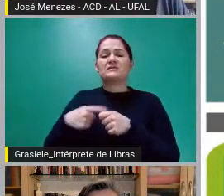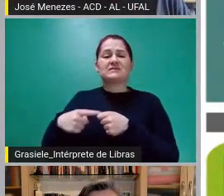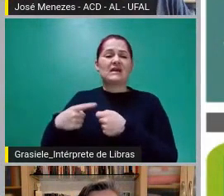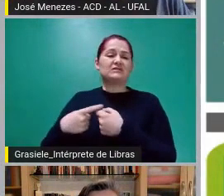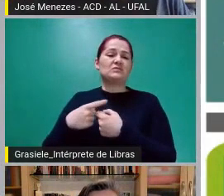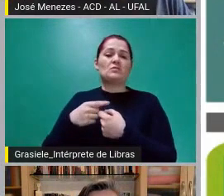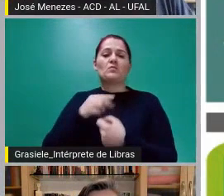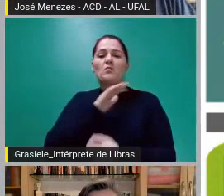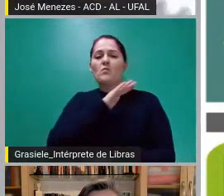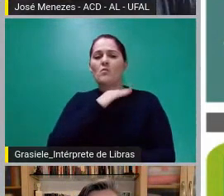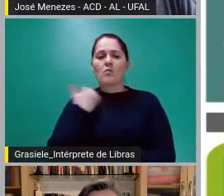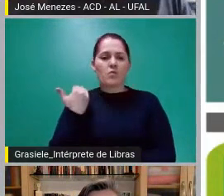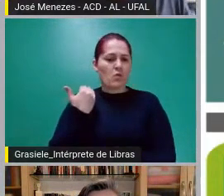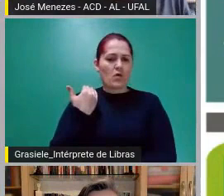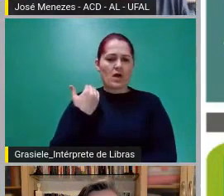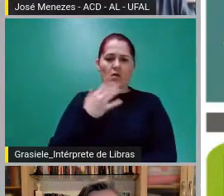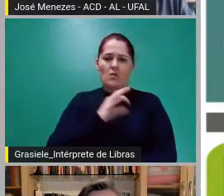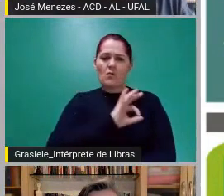policiais tiveram